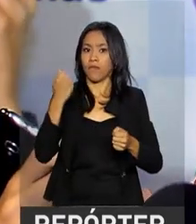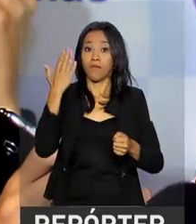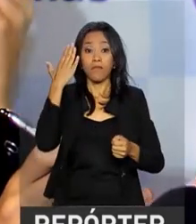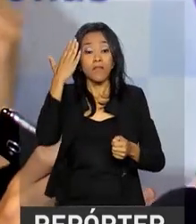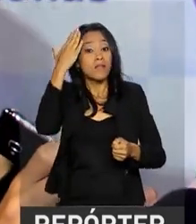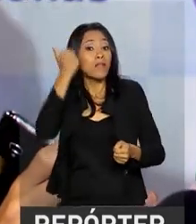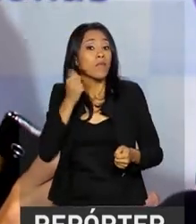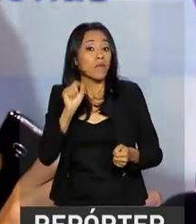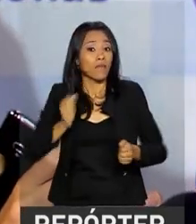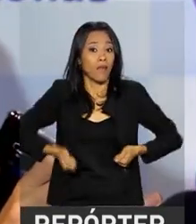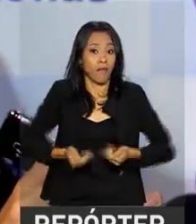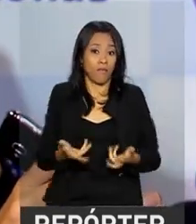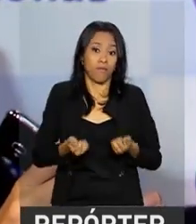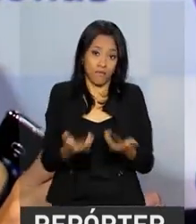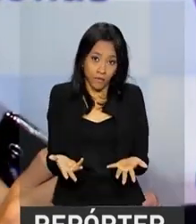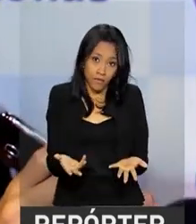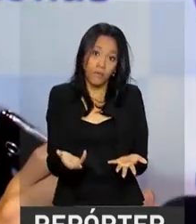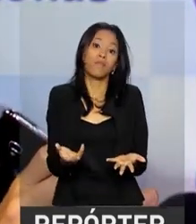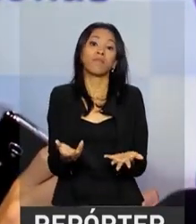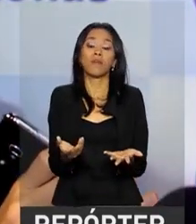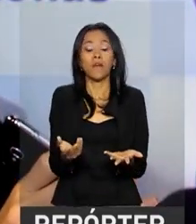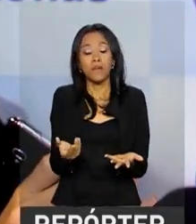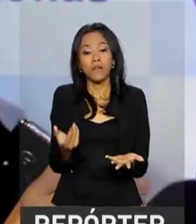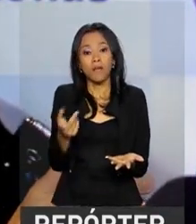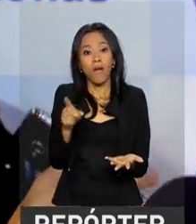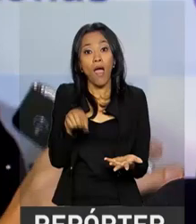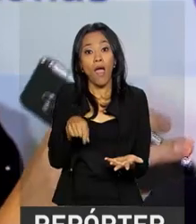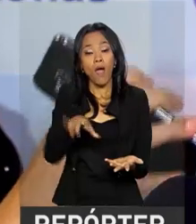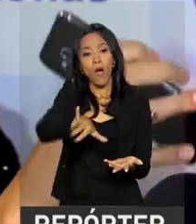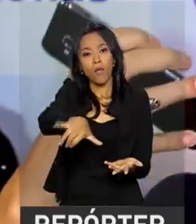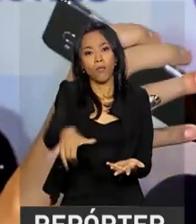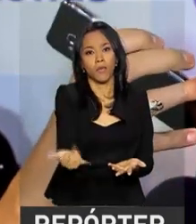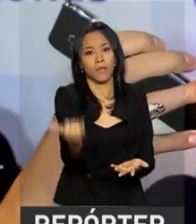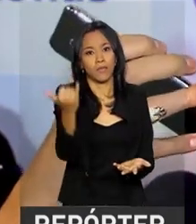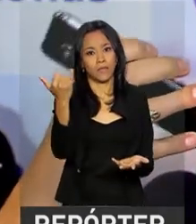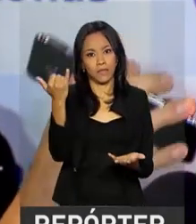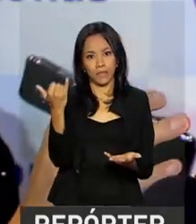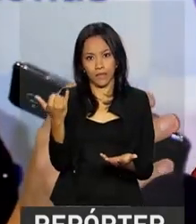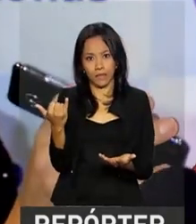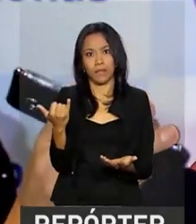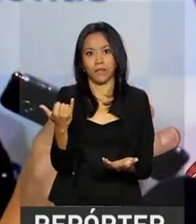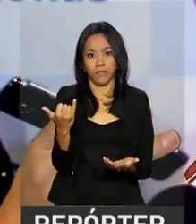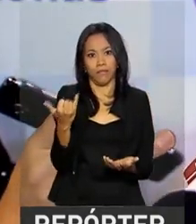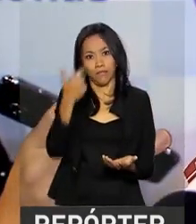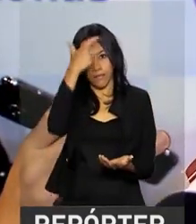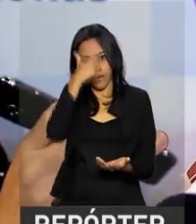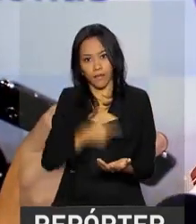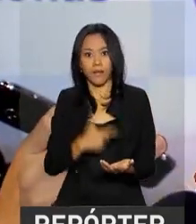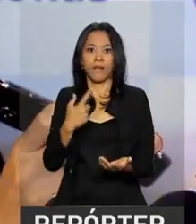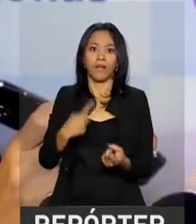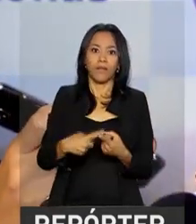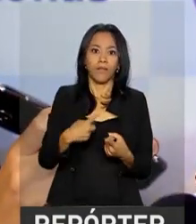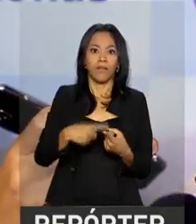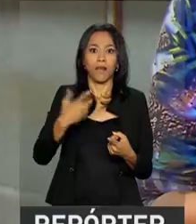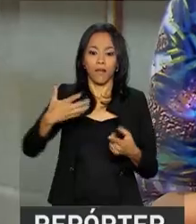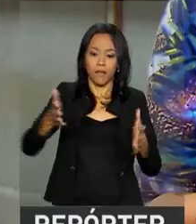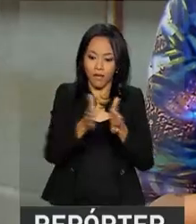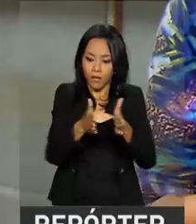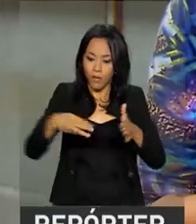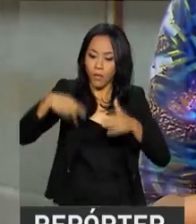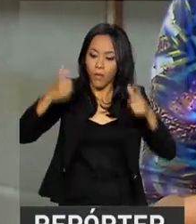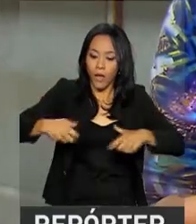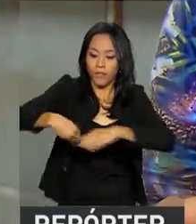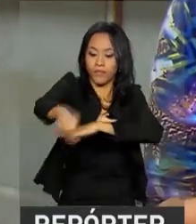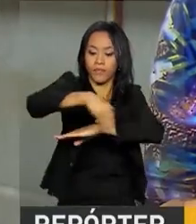que ama a uma uma oportunidade em outras culturas em detrimento ao plantio da área de milho o